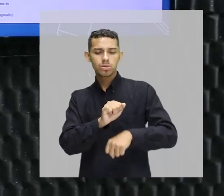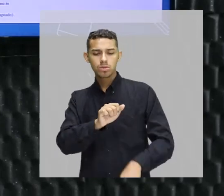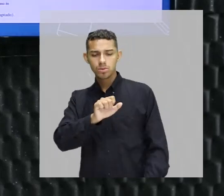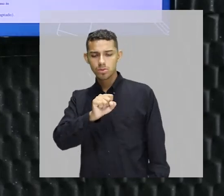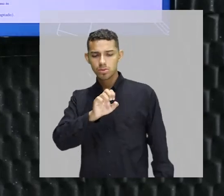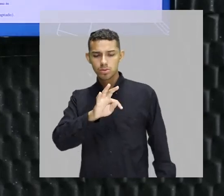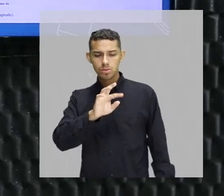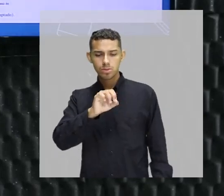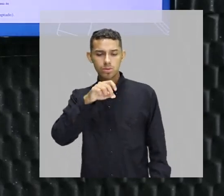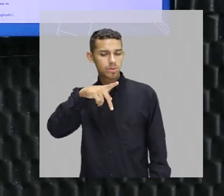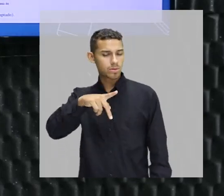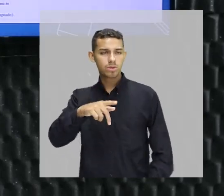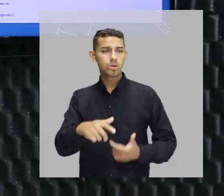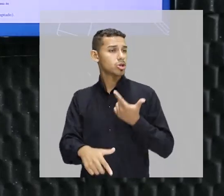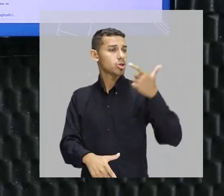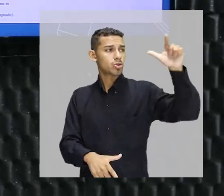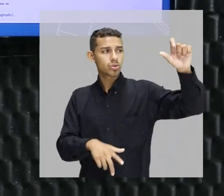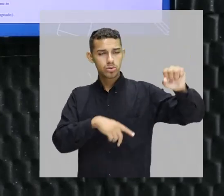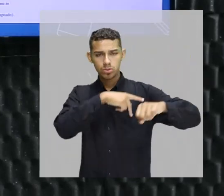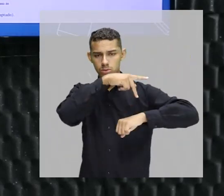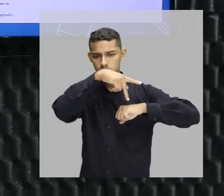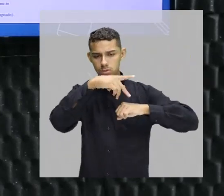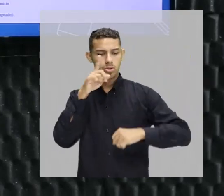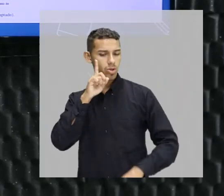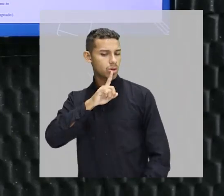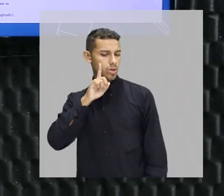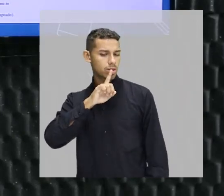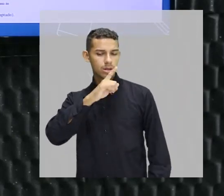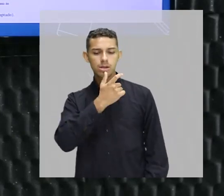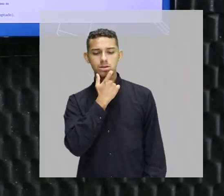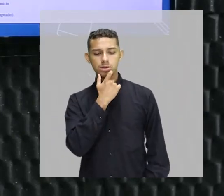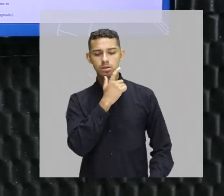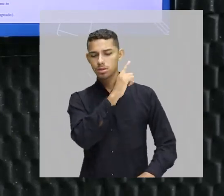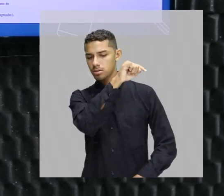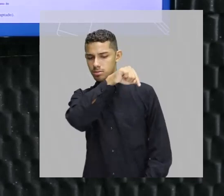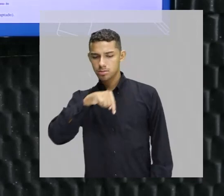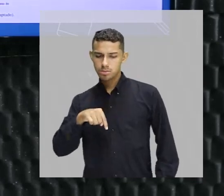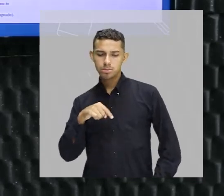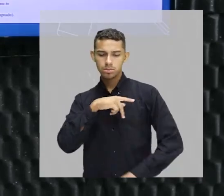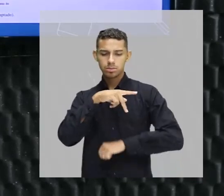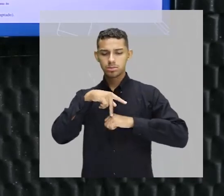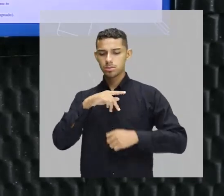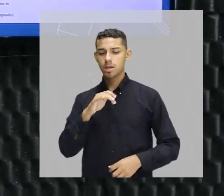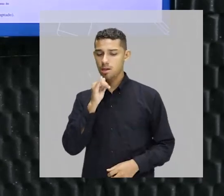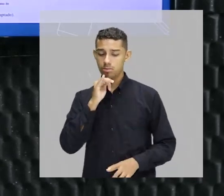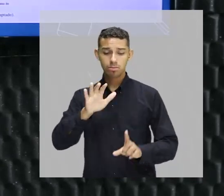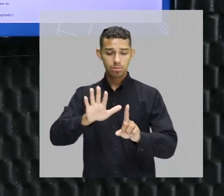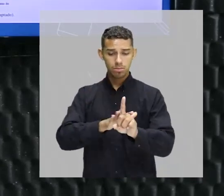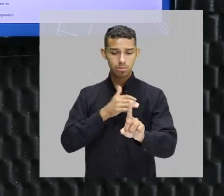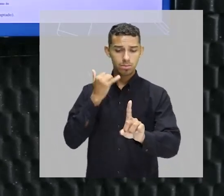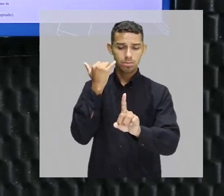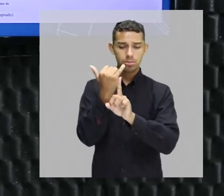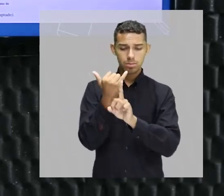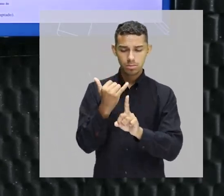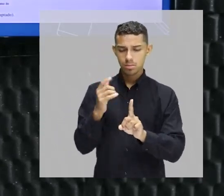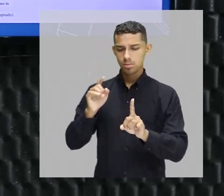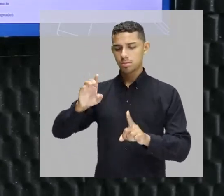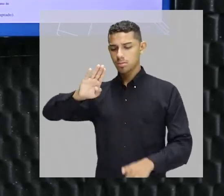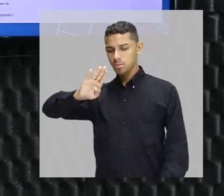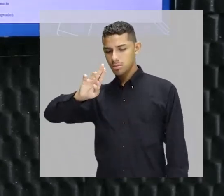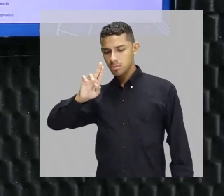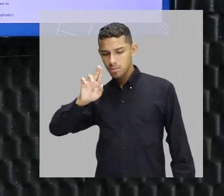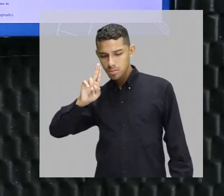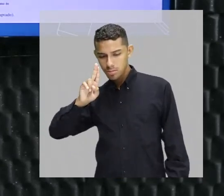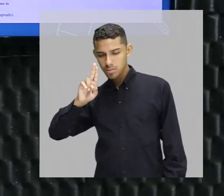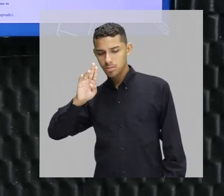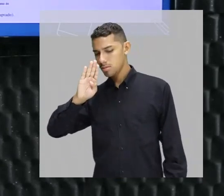do estrangeirismo, faz muito parte do nosso cotidiano. A palavra bullying, também por ser um estrangeirismo, mas